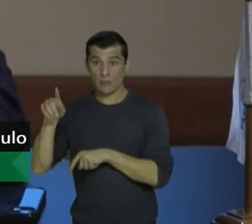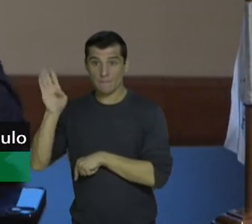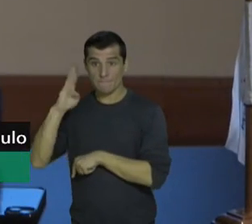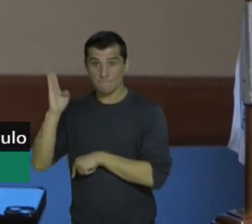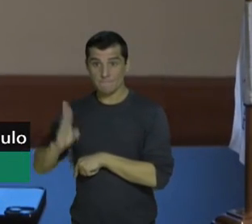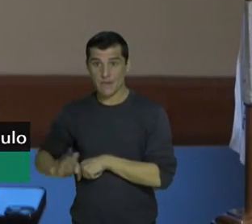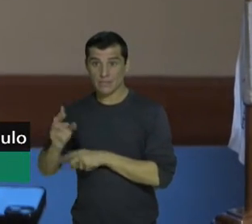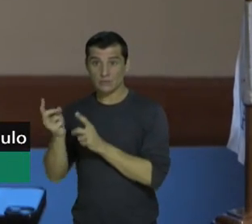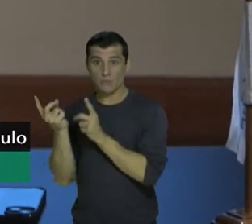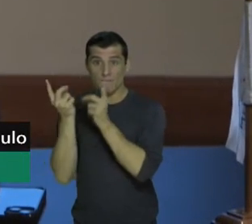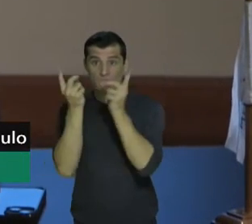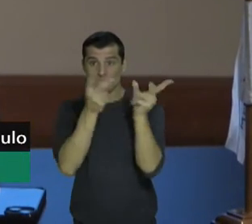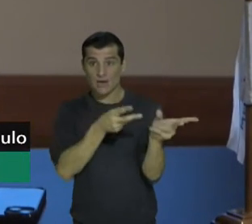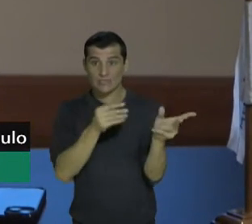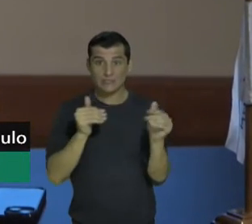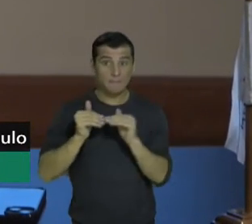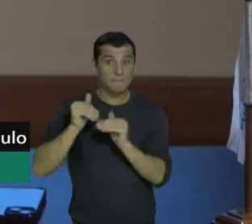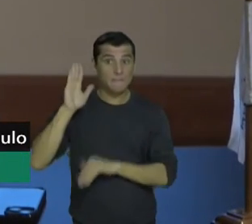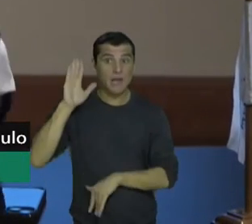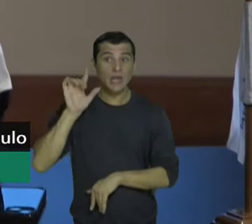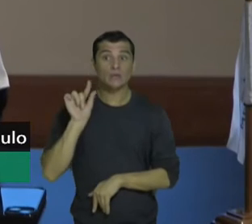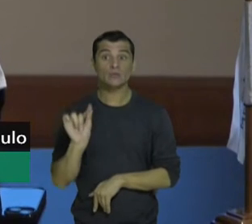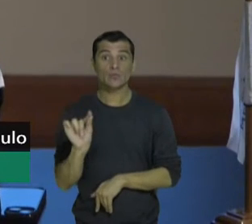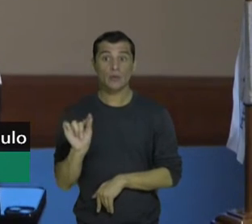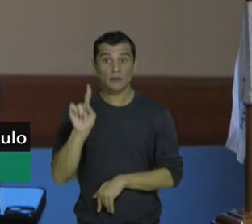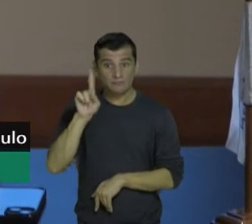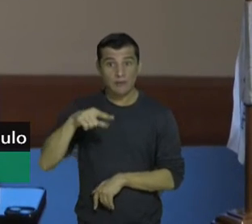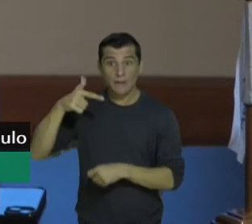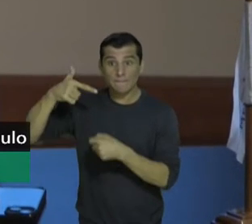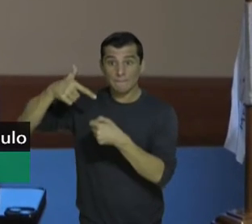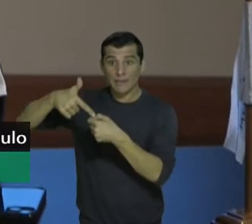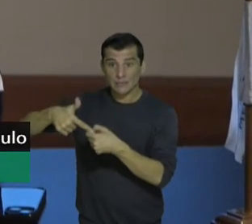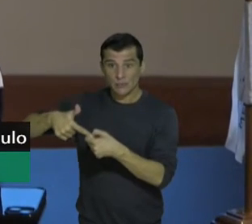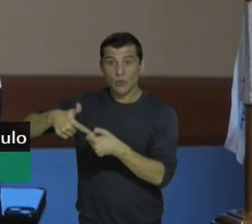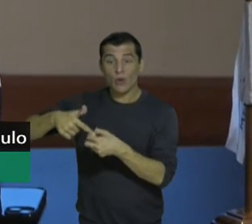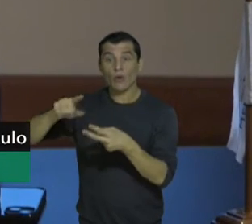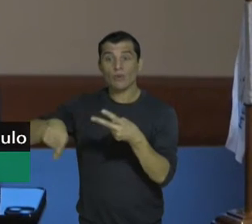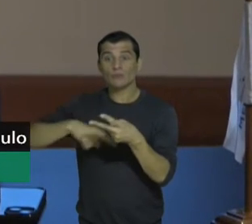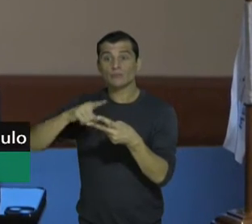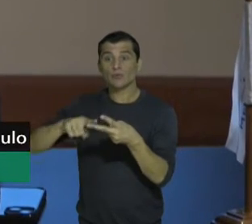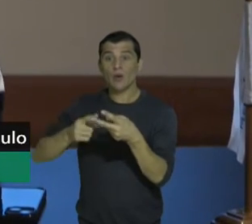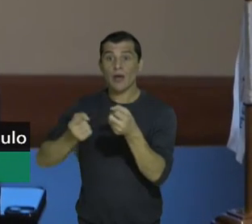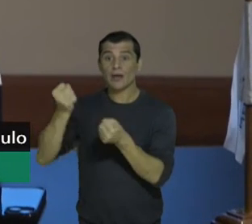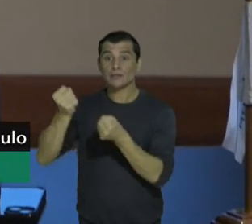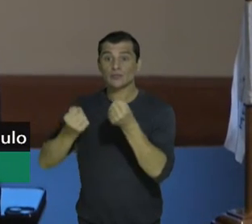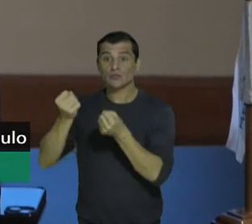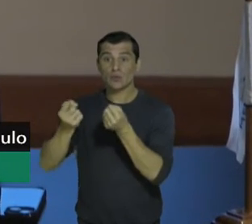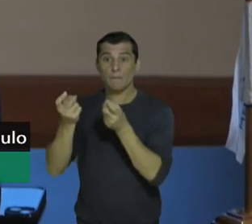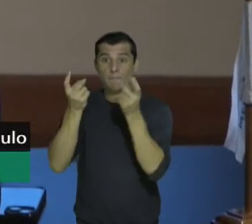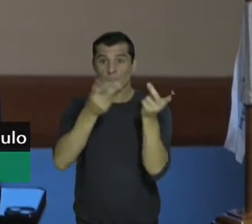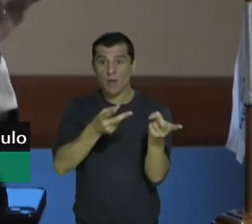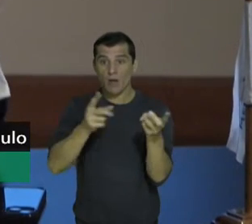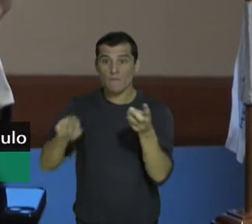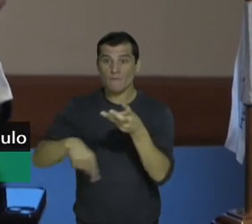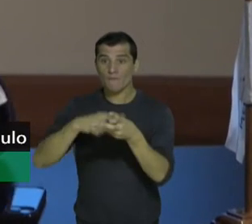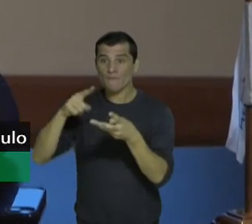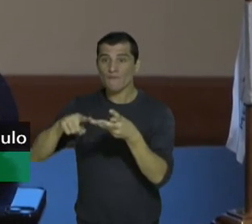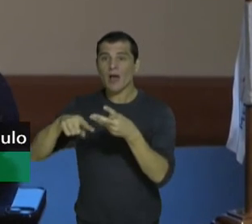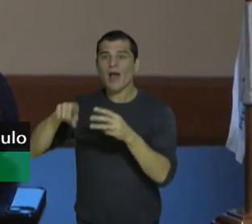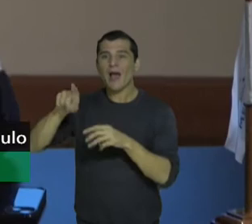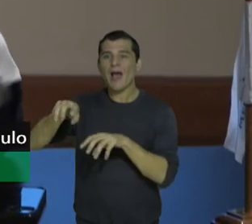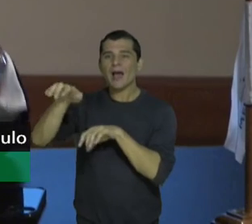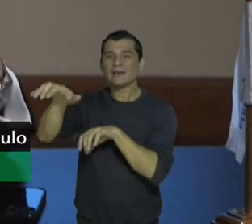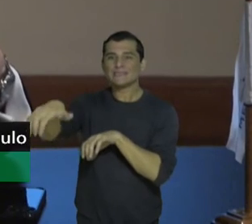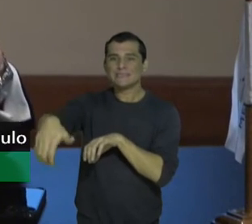exporta pro Chile primeiro lugar eh eh petróleo depois automóveis tratores caminhões